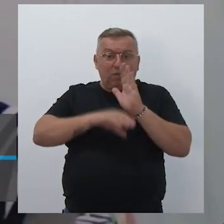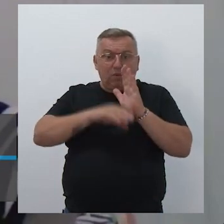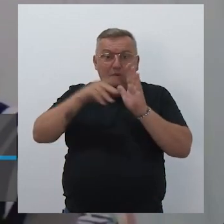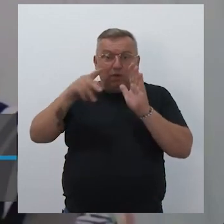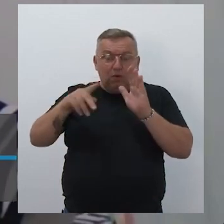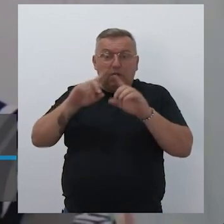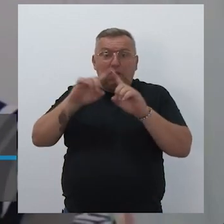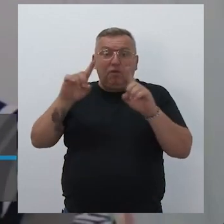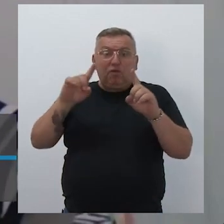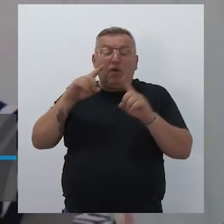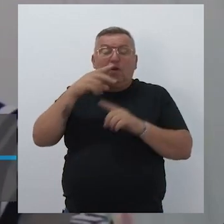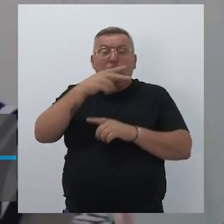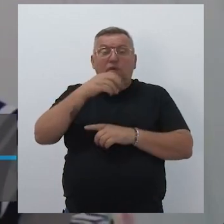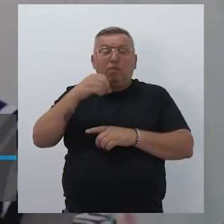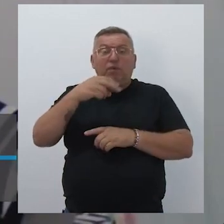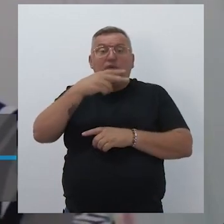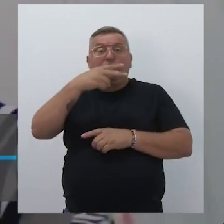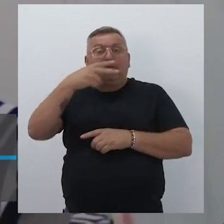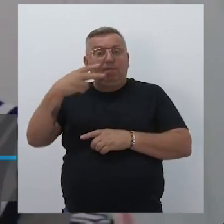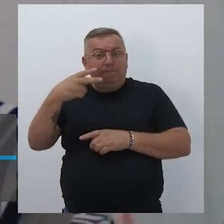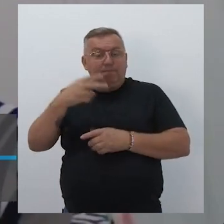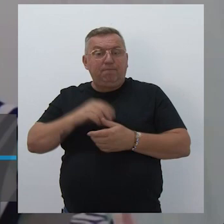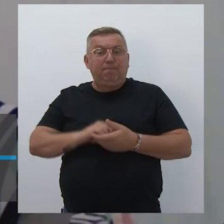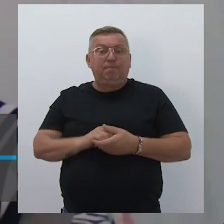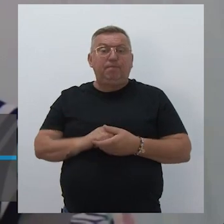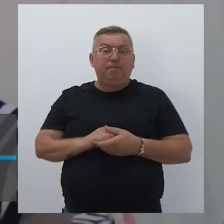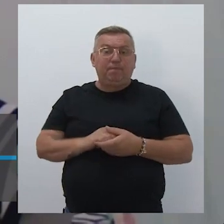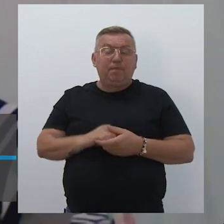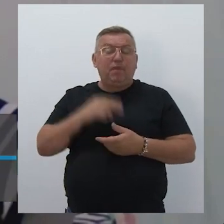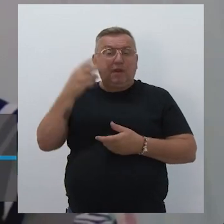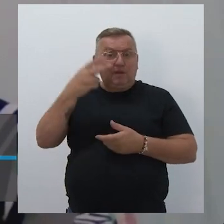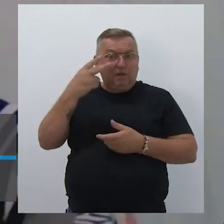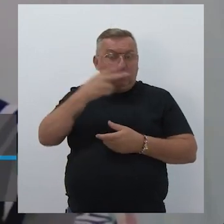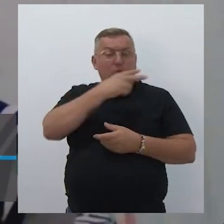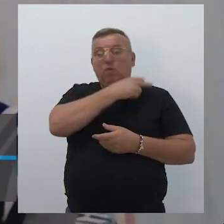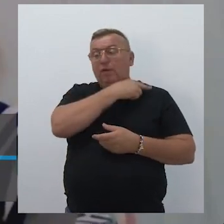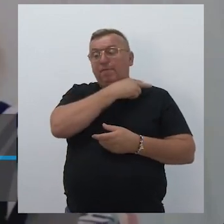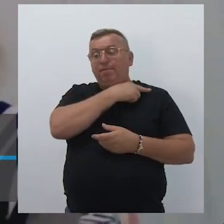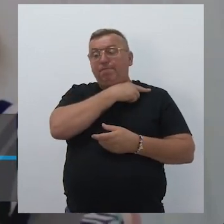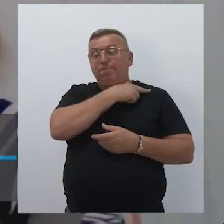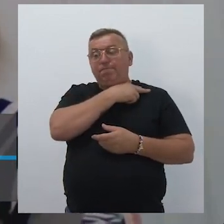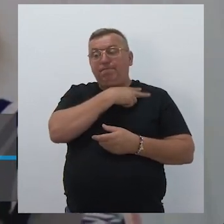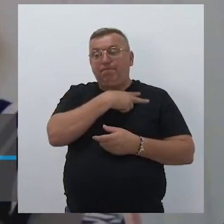itinerários formativos, iniciarão somente a partir da segunda série do ensino médio.